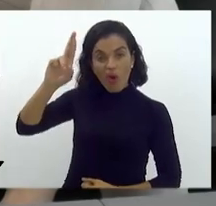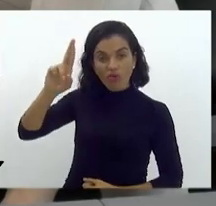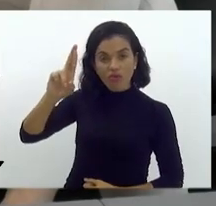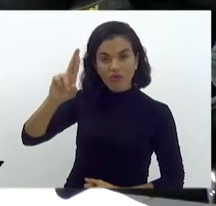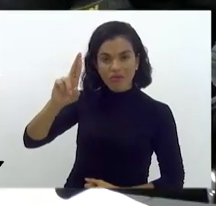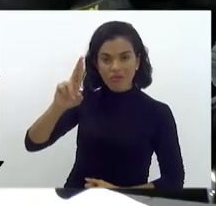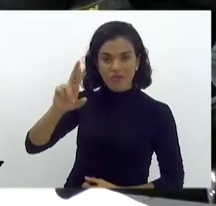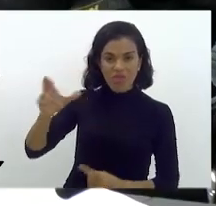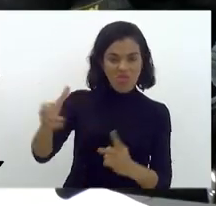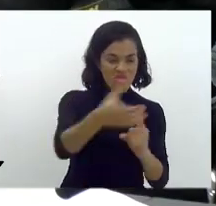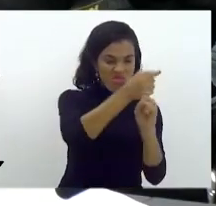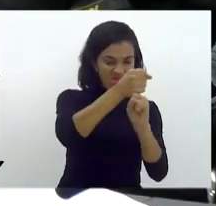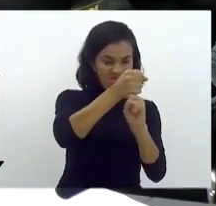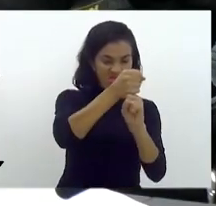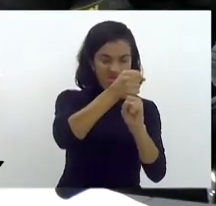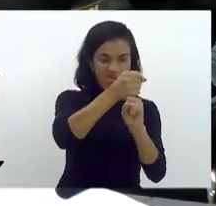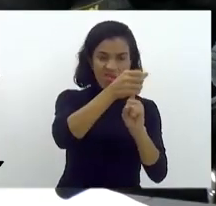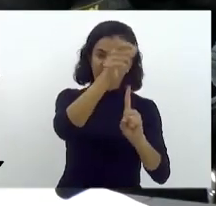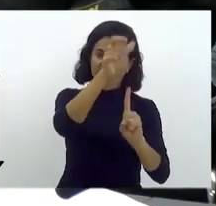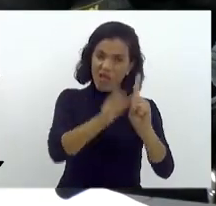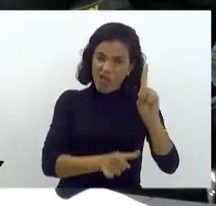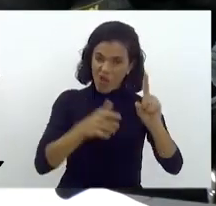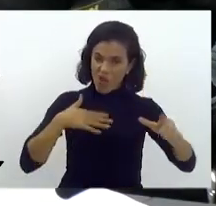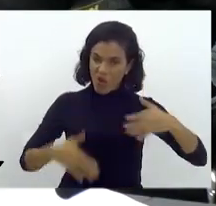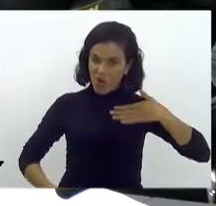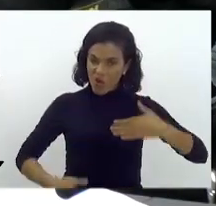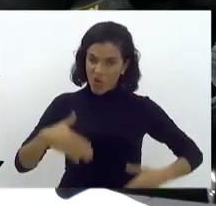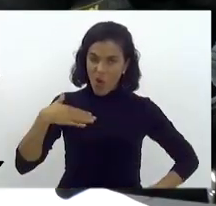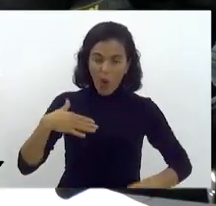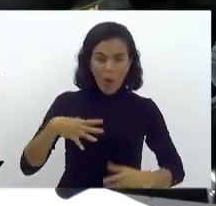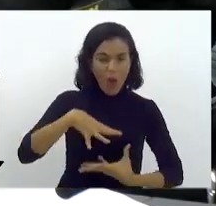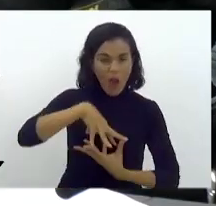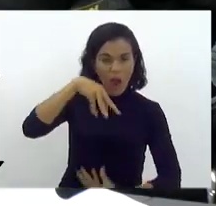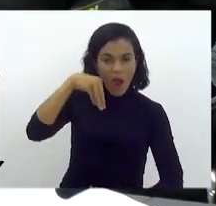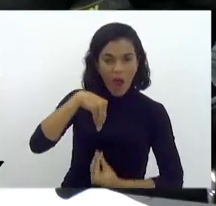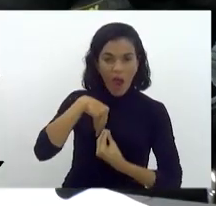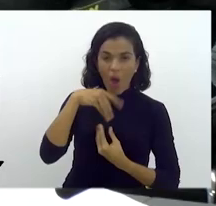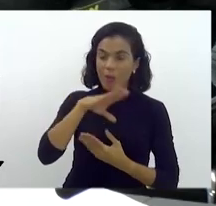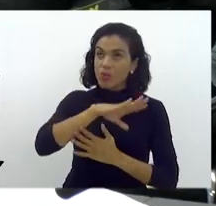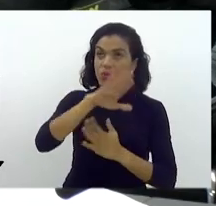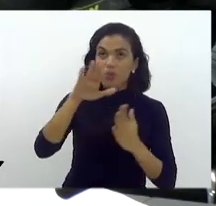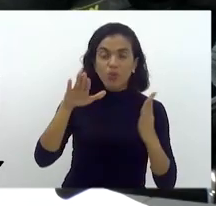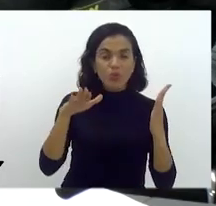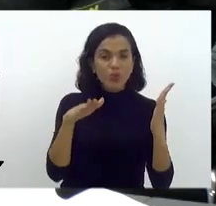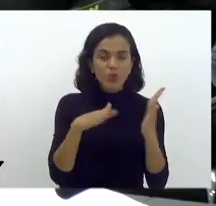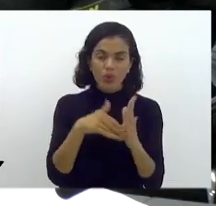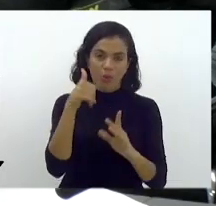não é só do corpo da mulher não do corpo da alma e da divindade